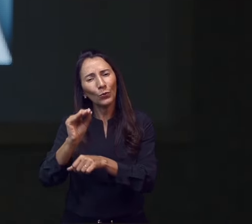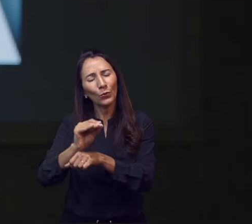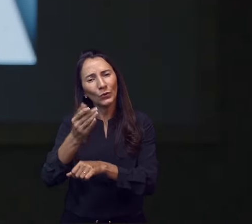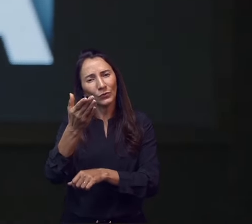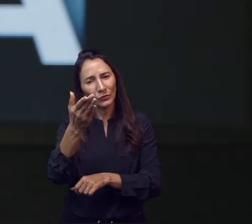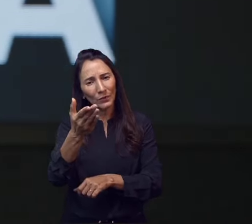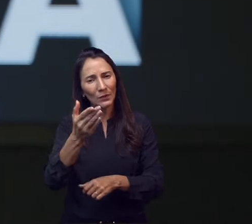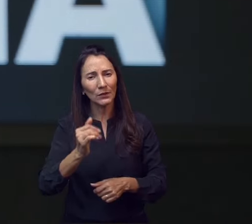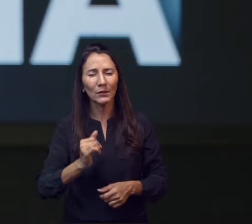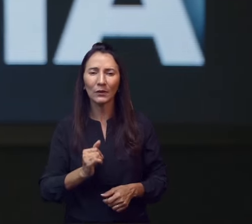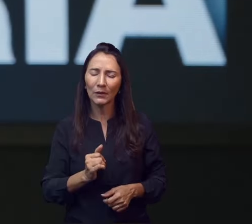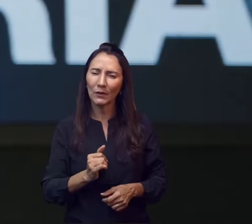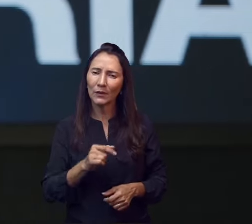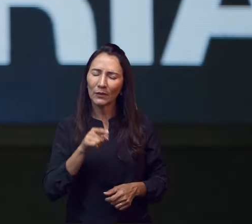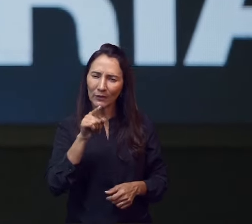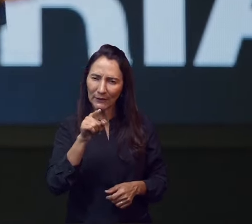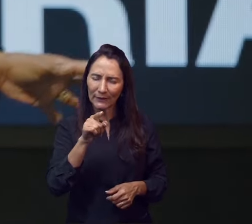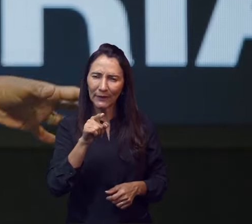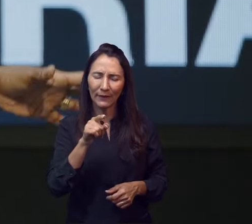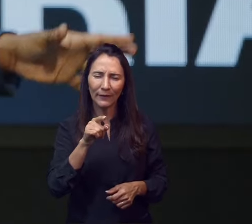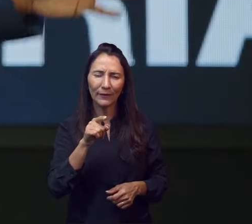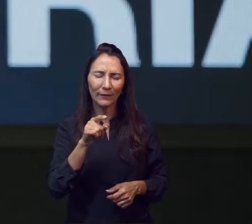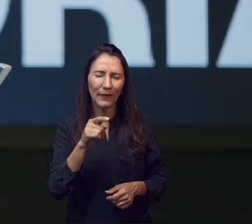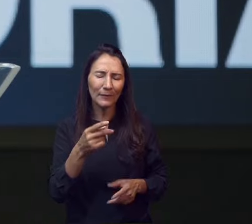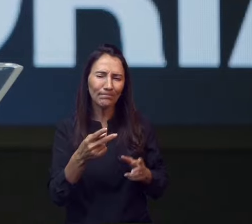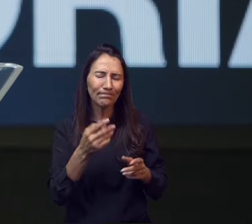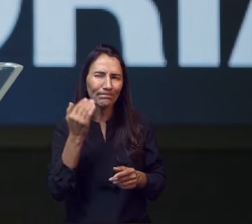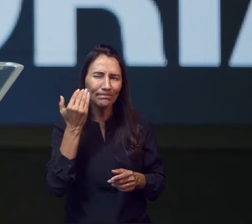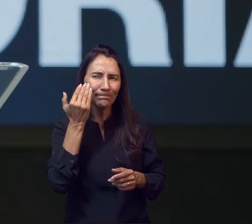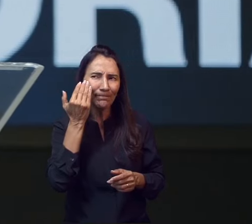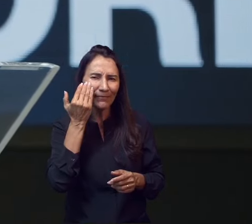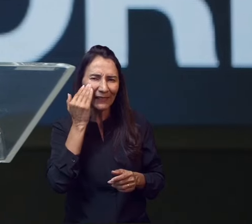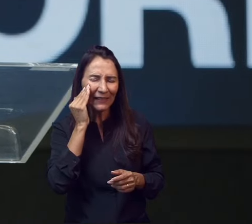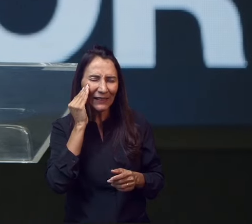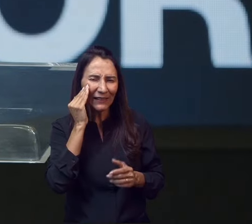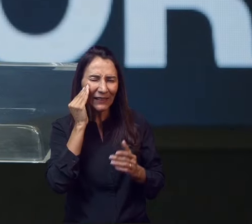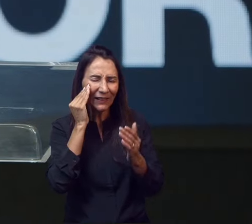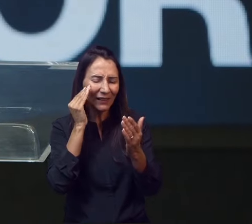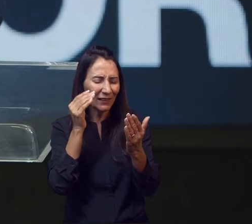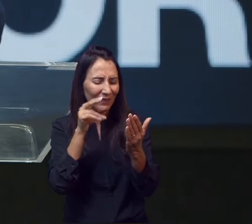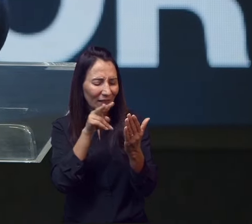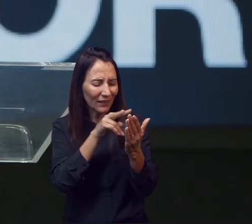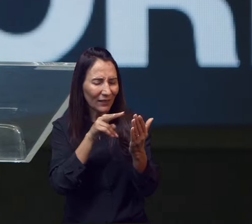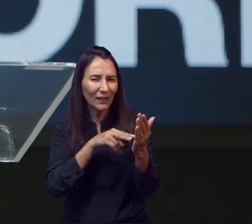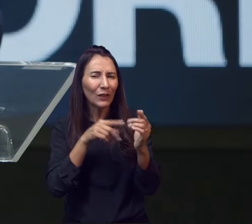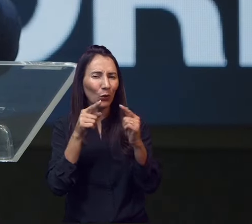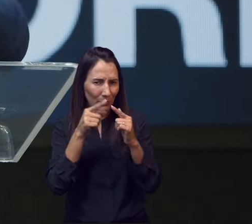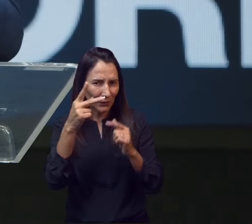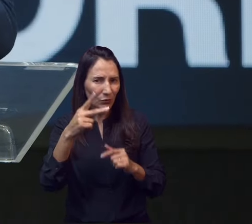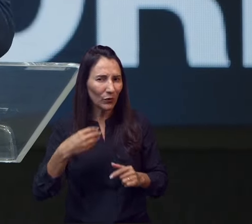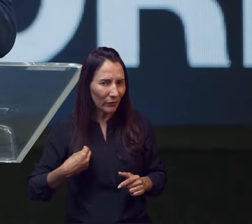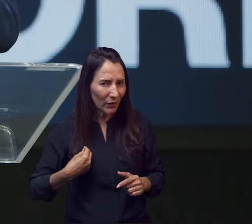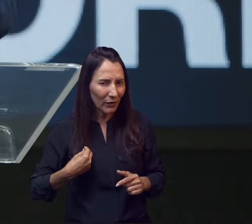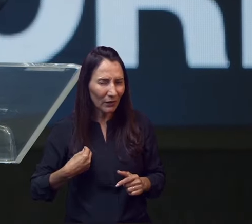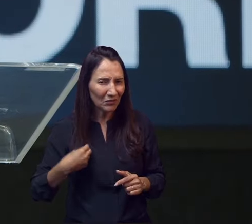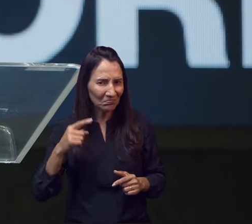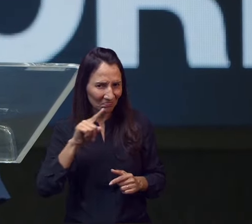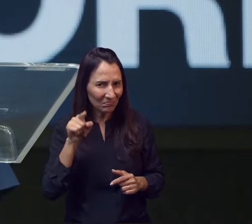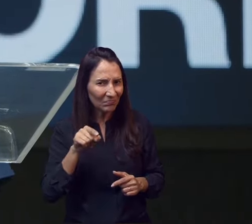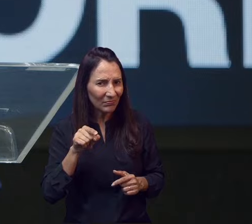se isto que eu vou ler diz respeito a você eu já antecipo dizendo